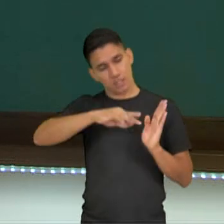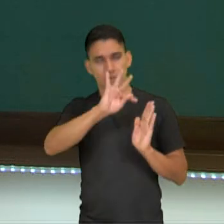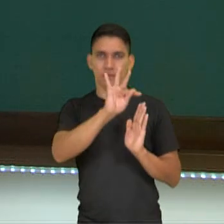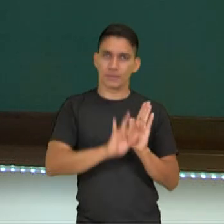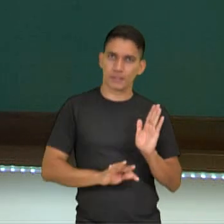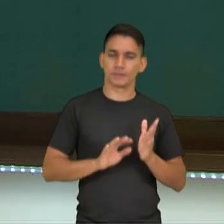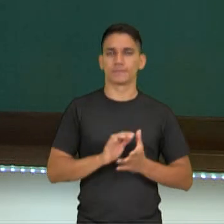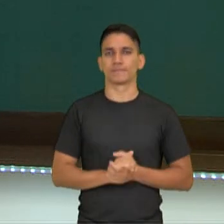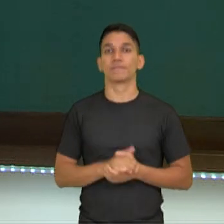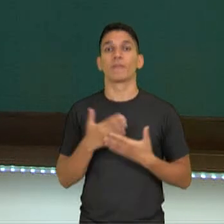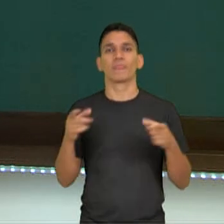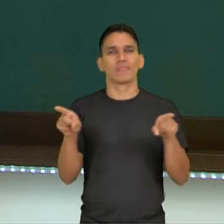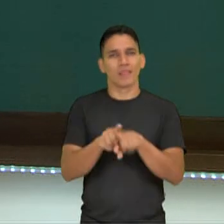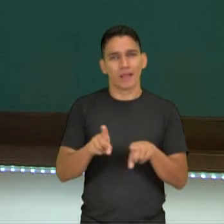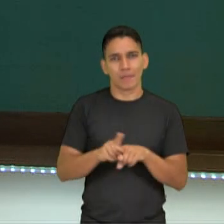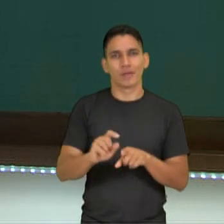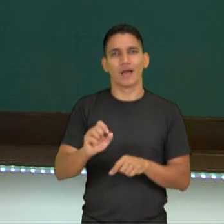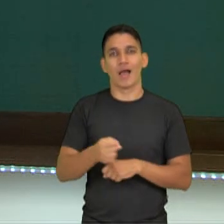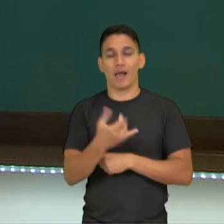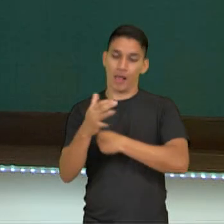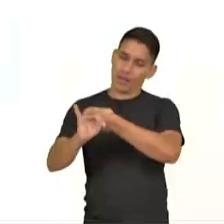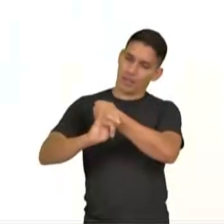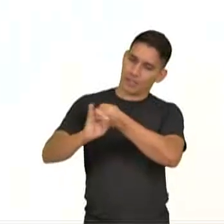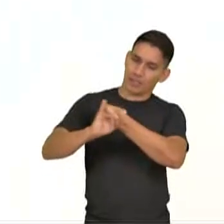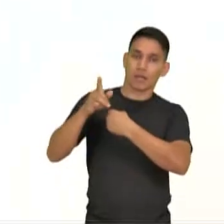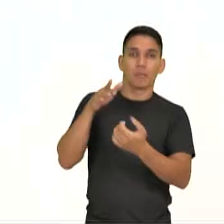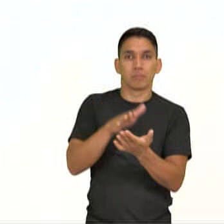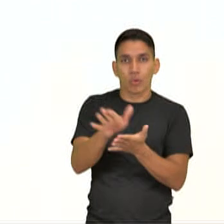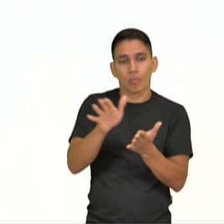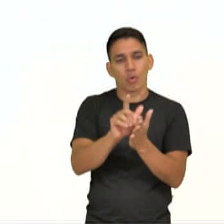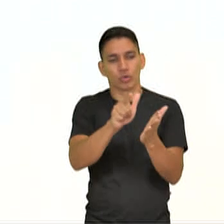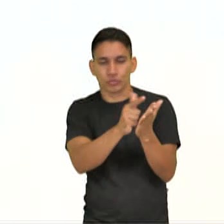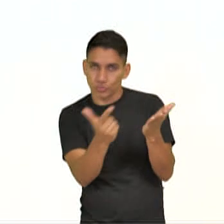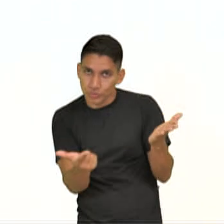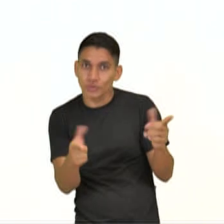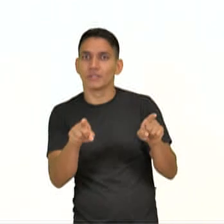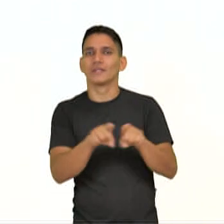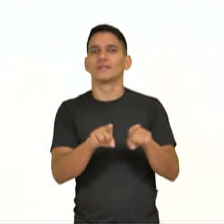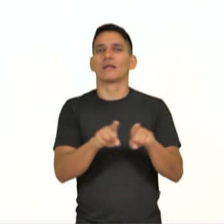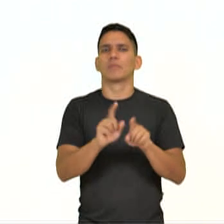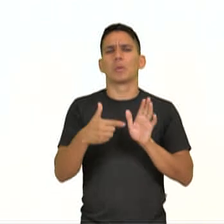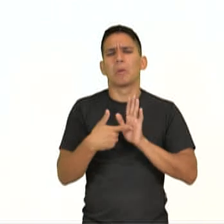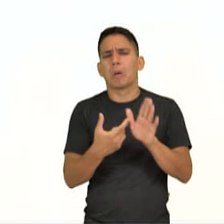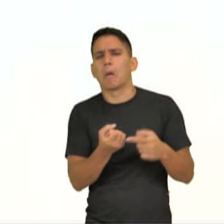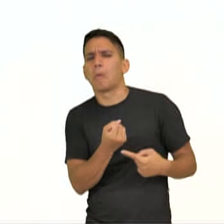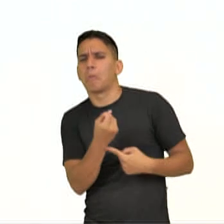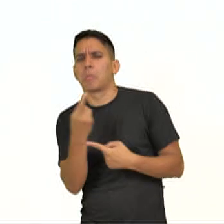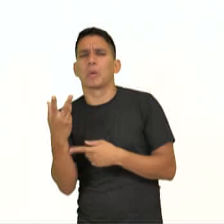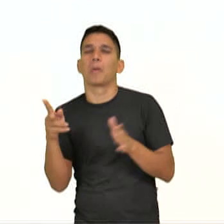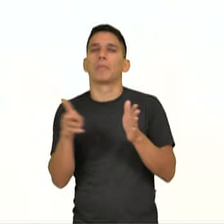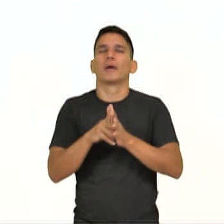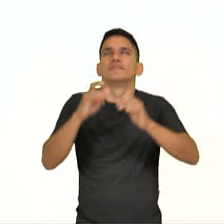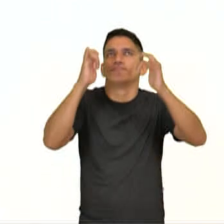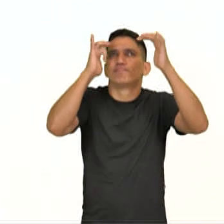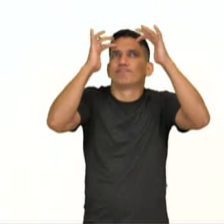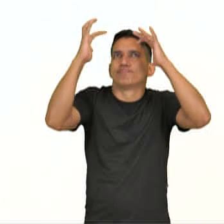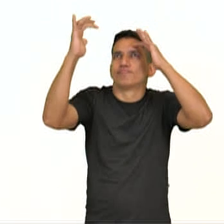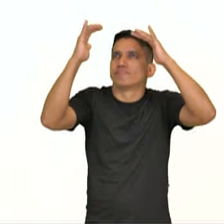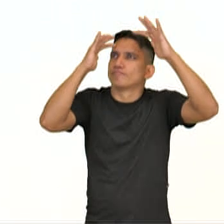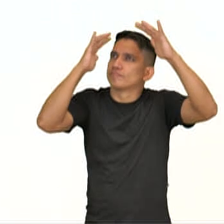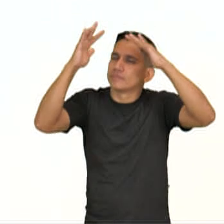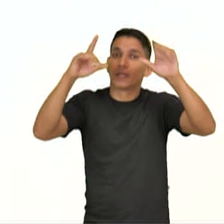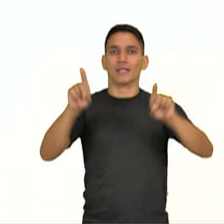né? Também, geralmente, as crônicas são publicadas nos jornais, apresentam fragmentos reflexivos